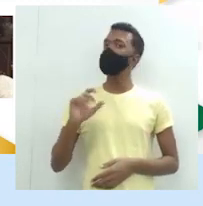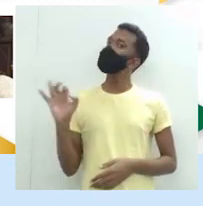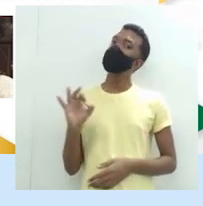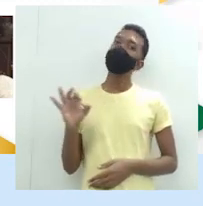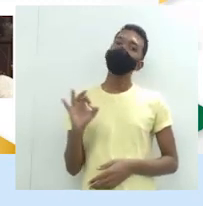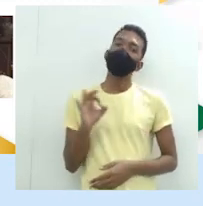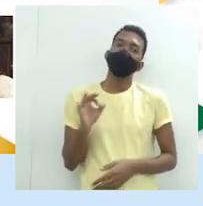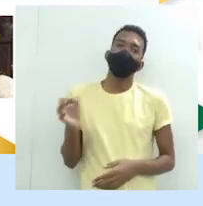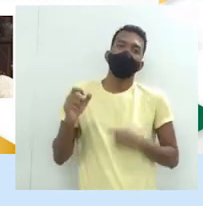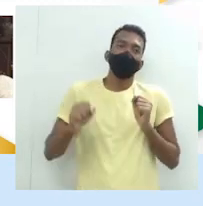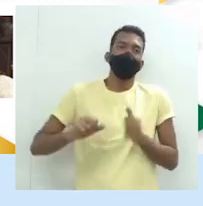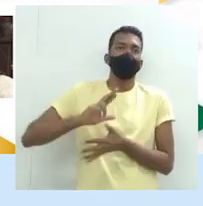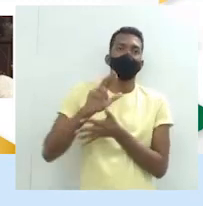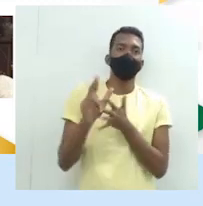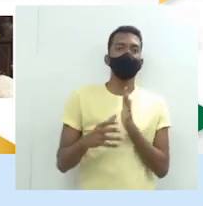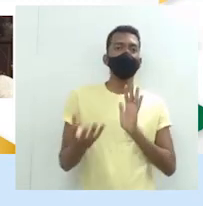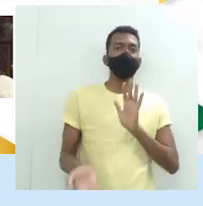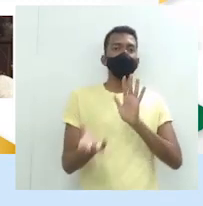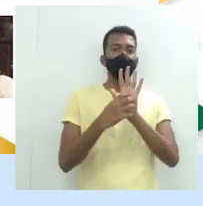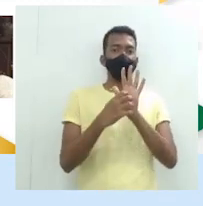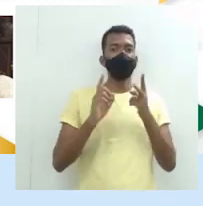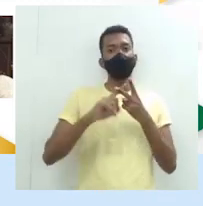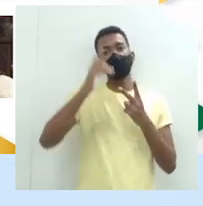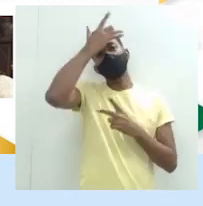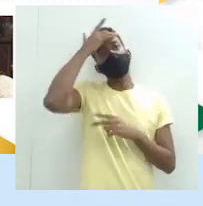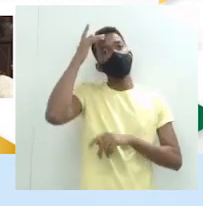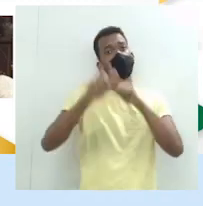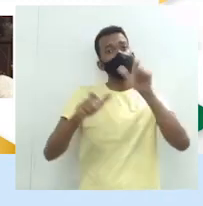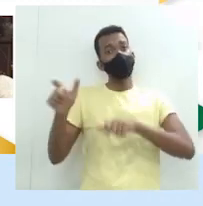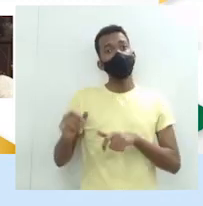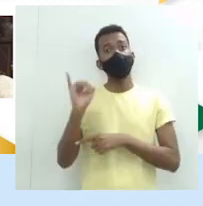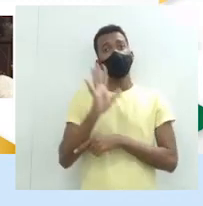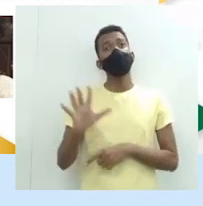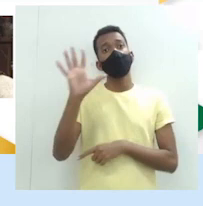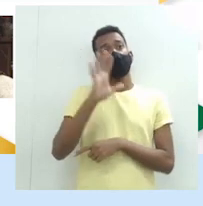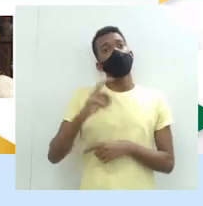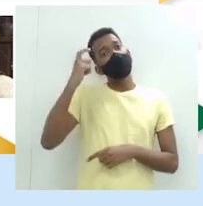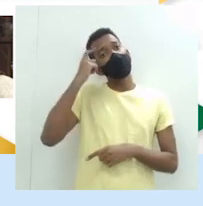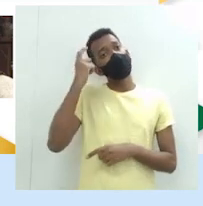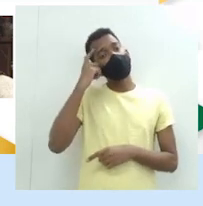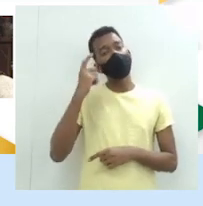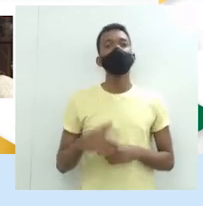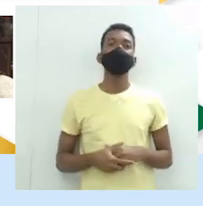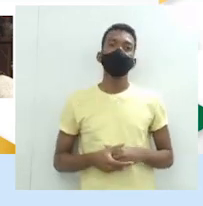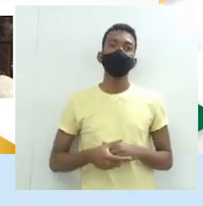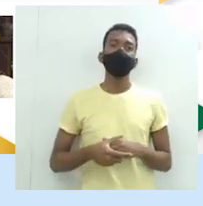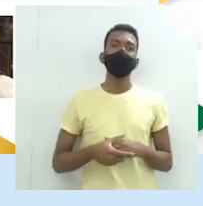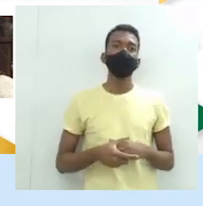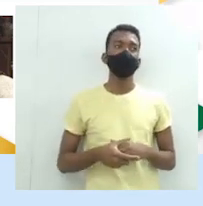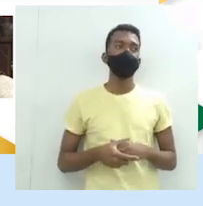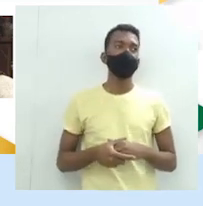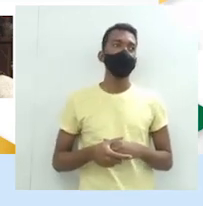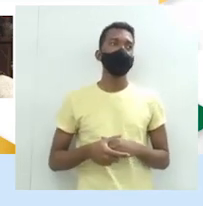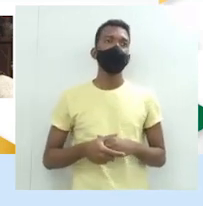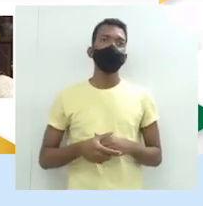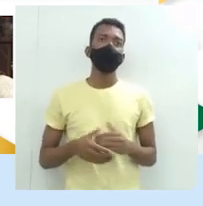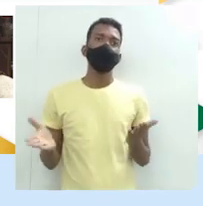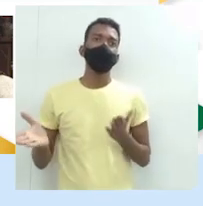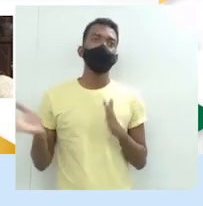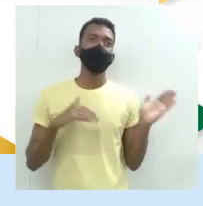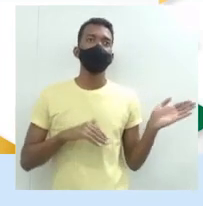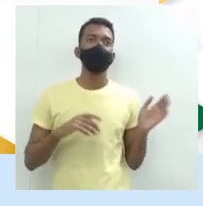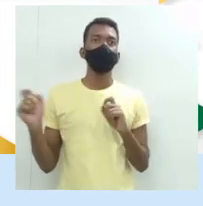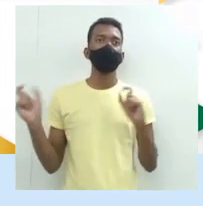diversas formas, de símbolos, de pessoas, de imagens montadas e combinadas, ok? Vamos lá na